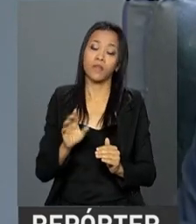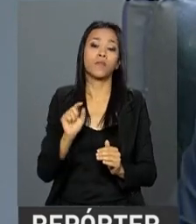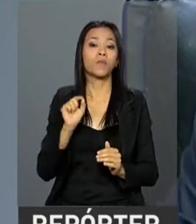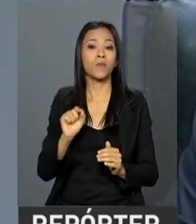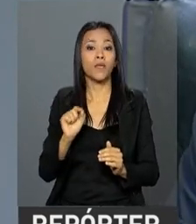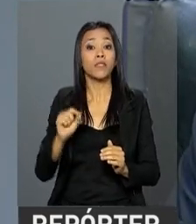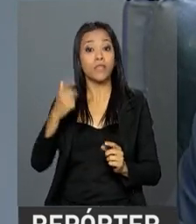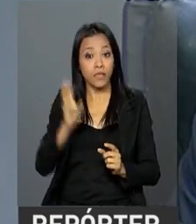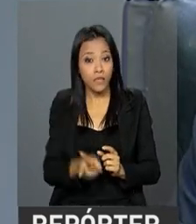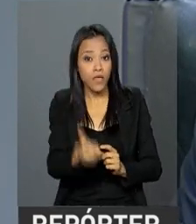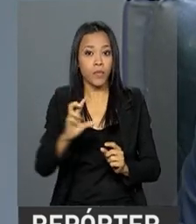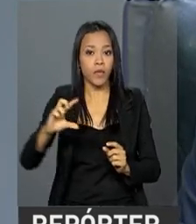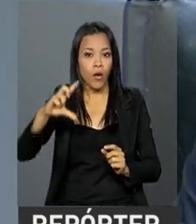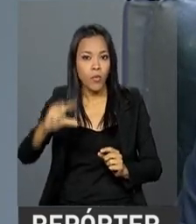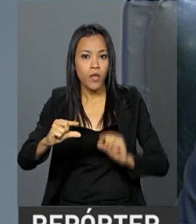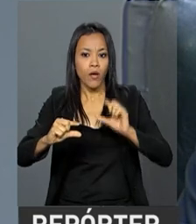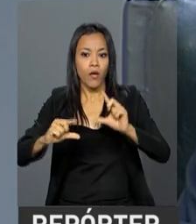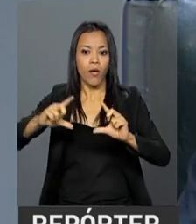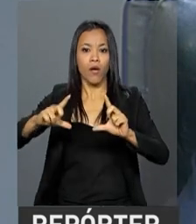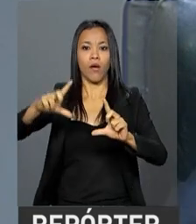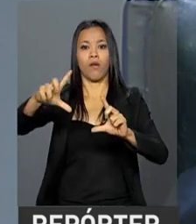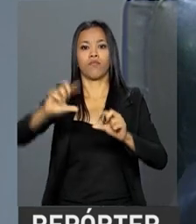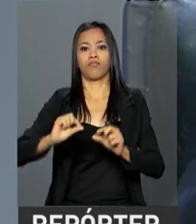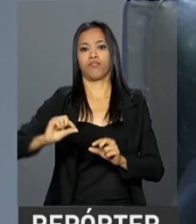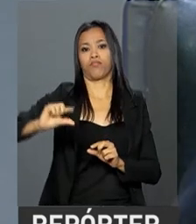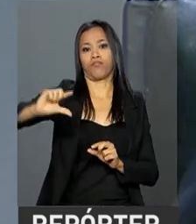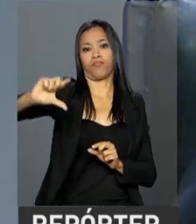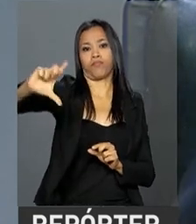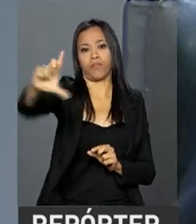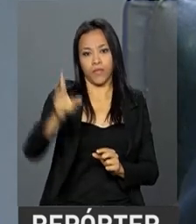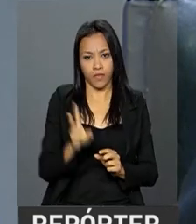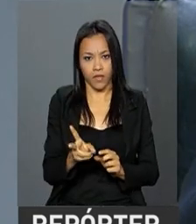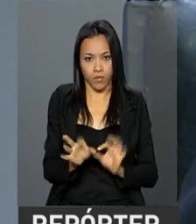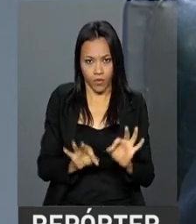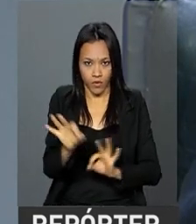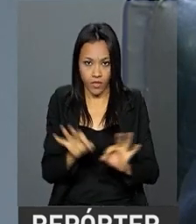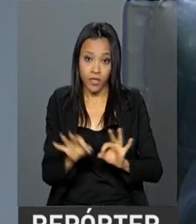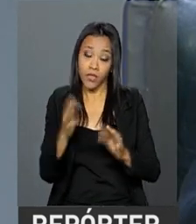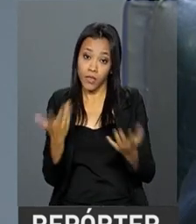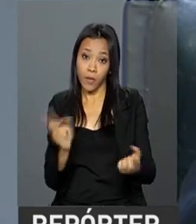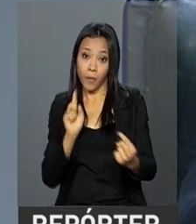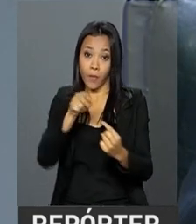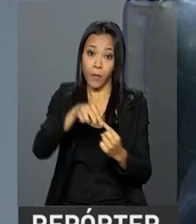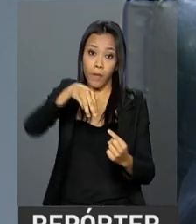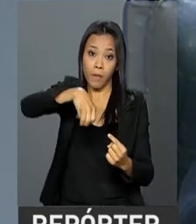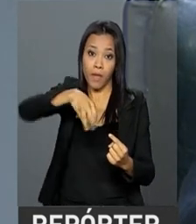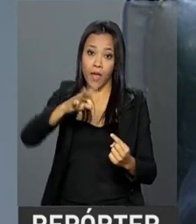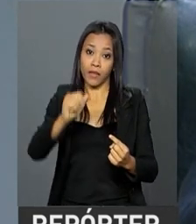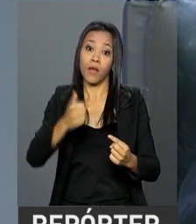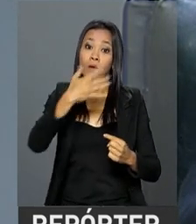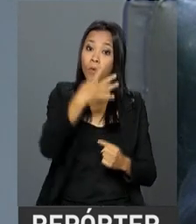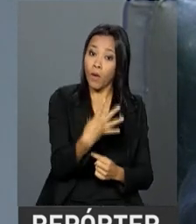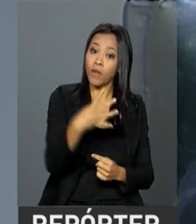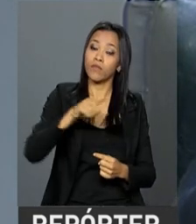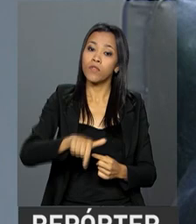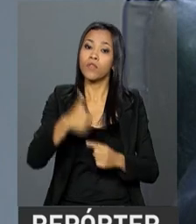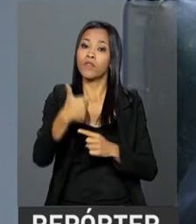de crescimento no produto potencial. Portanto, meta 4,25% em 2019,